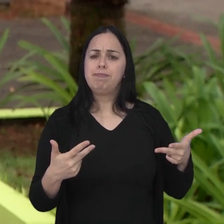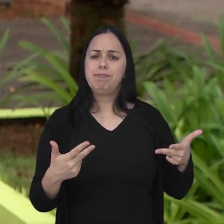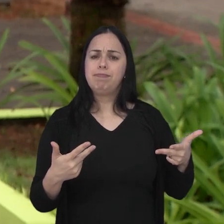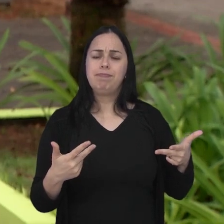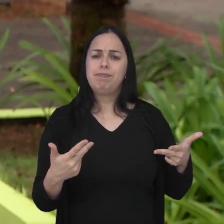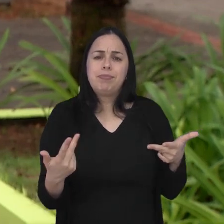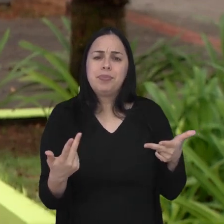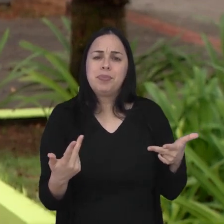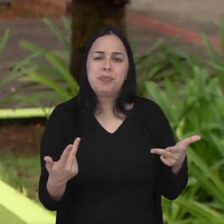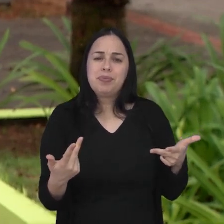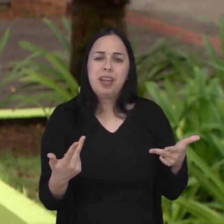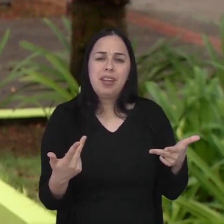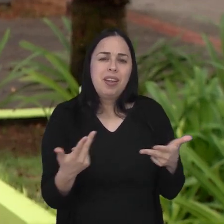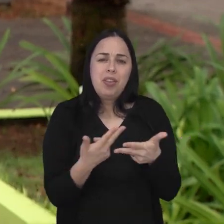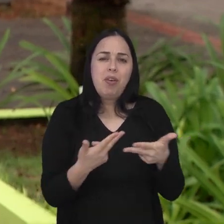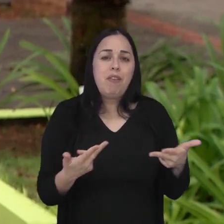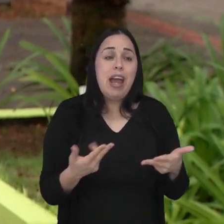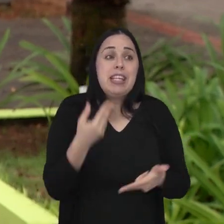gente não vai